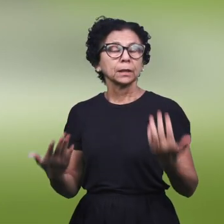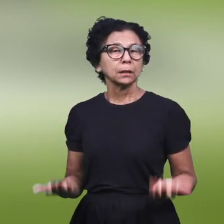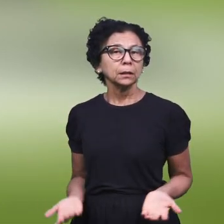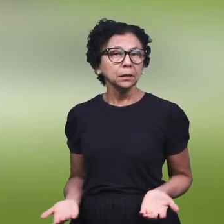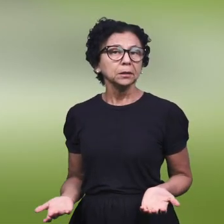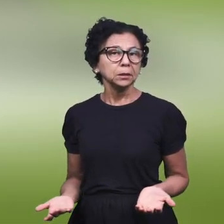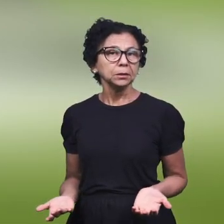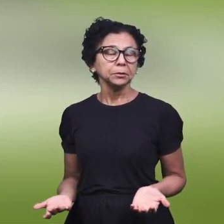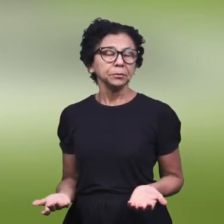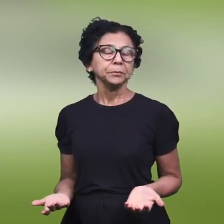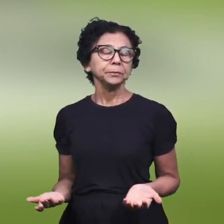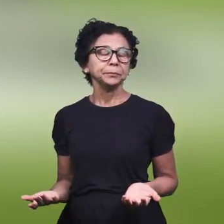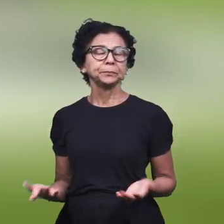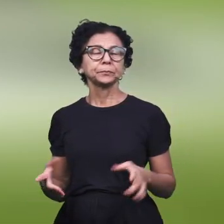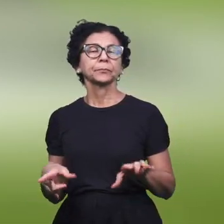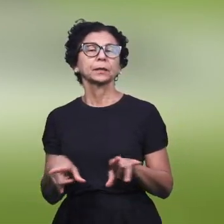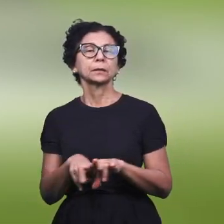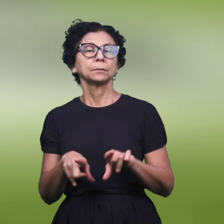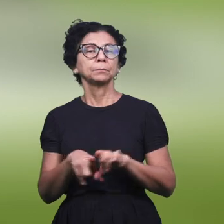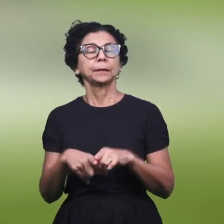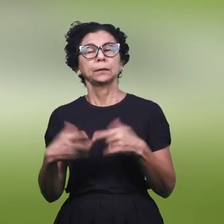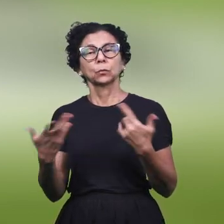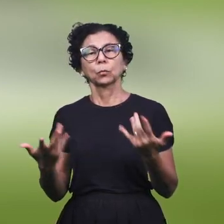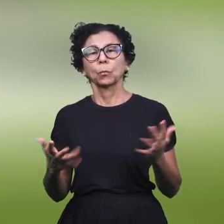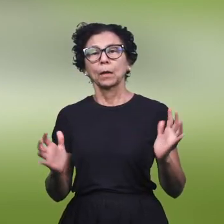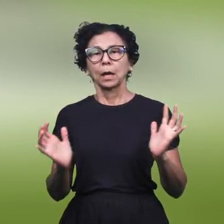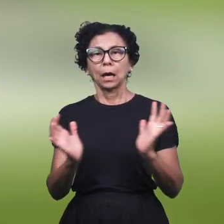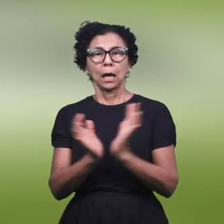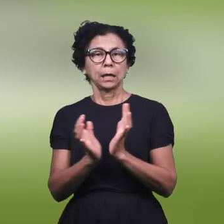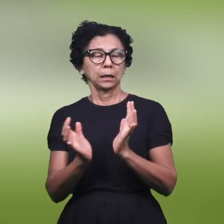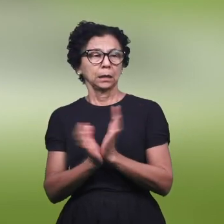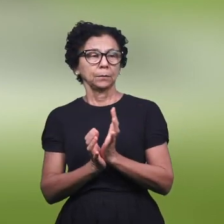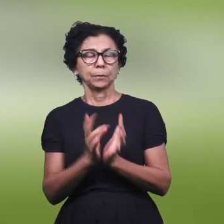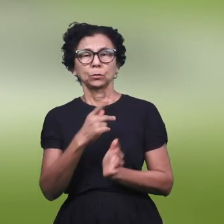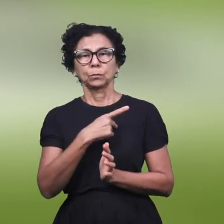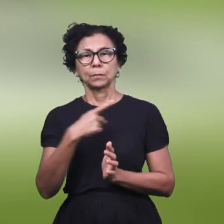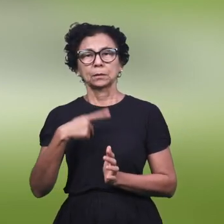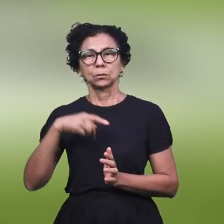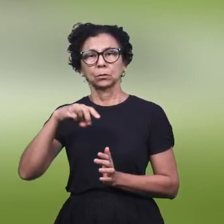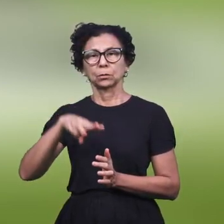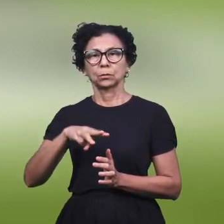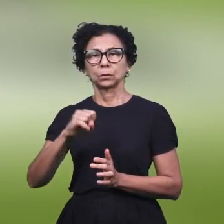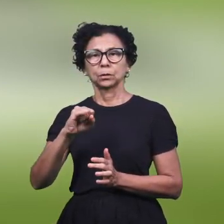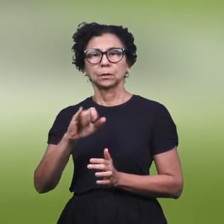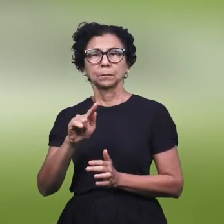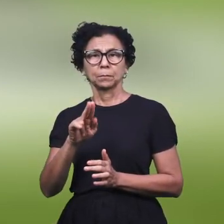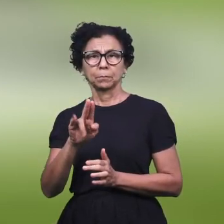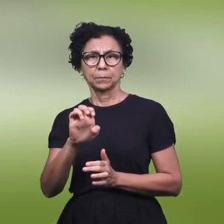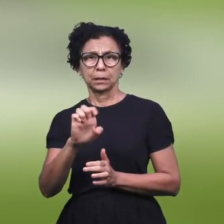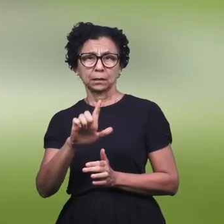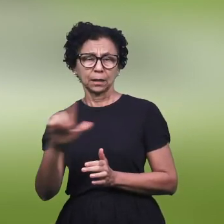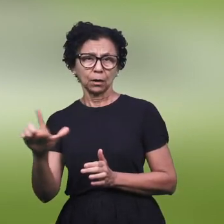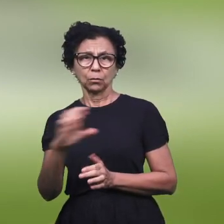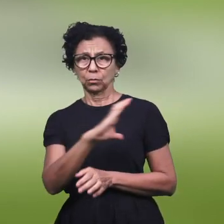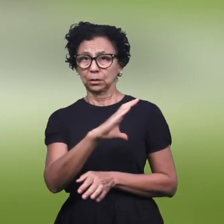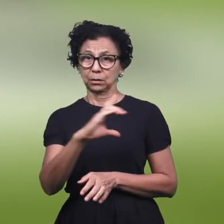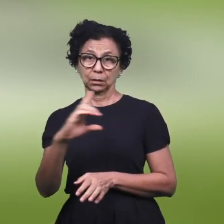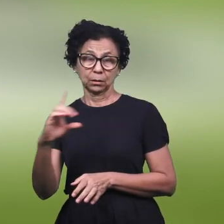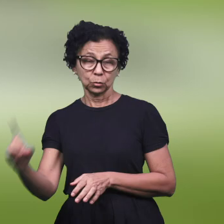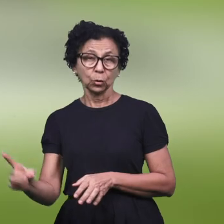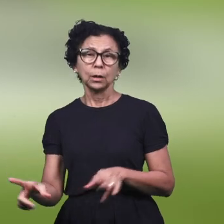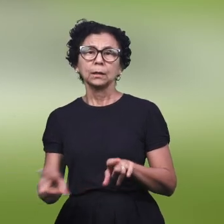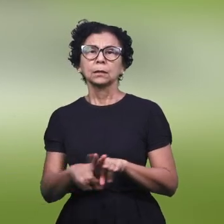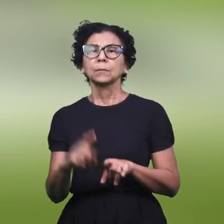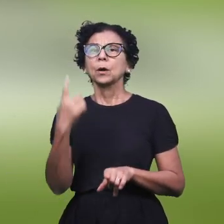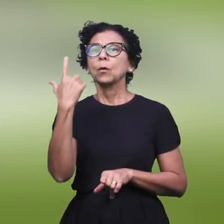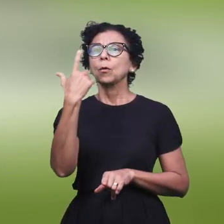e posteriormente com a equipe, né, do pastor Miguel, que é o coordenador da equipe também, ele trouxe também